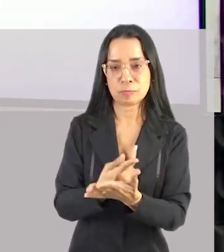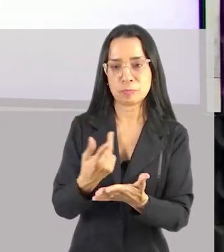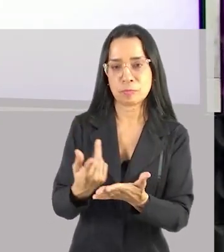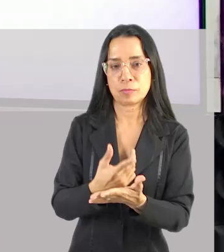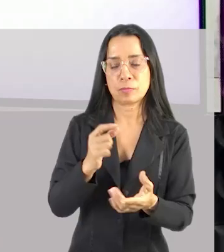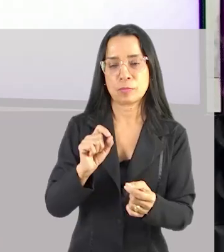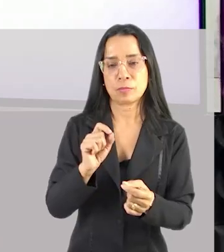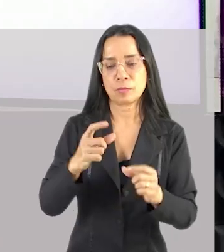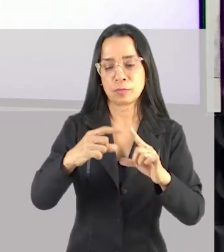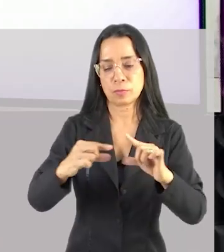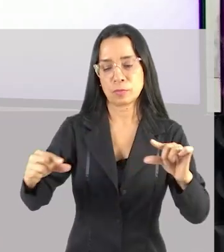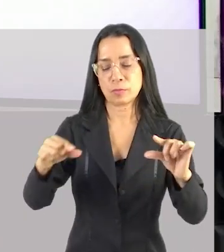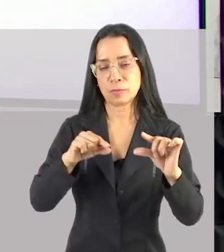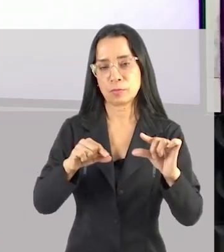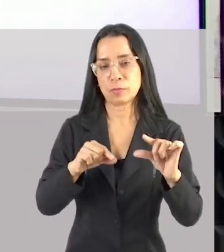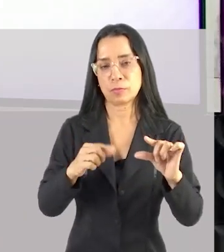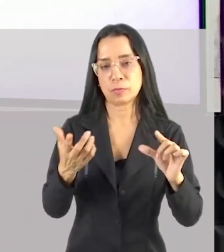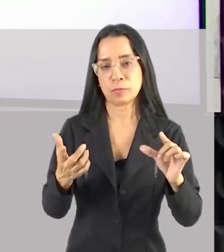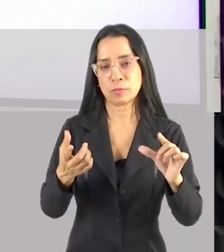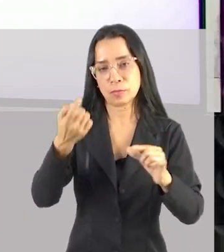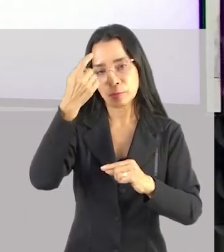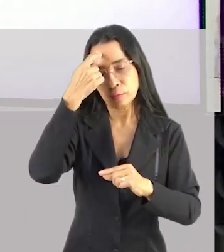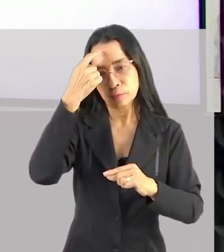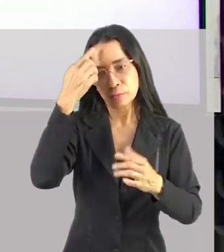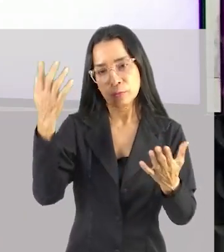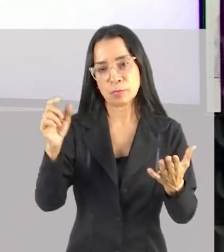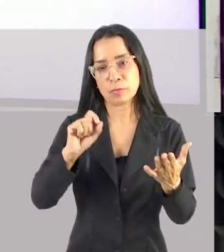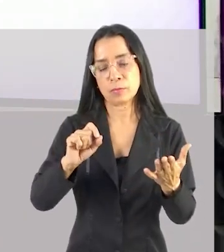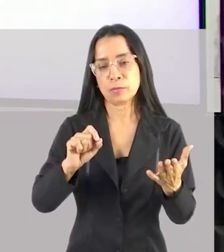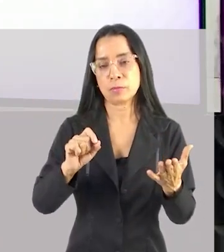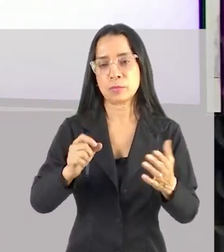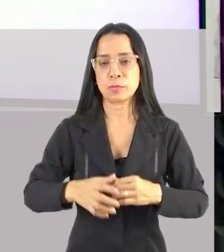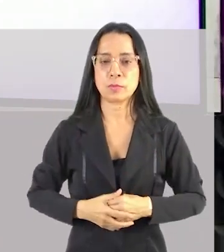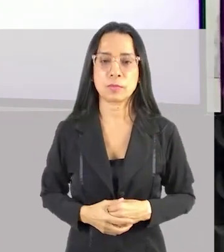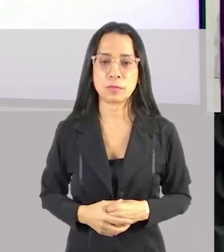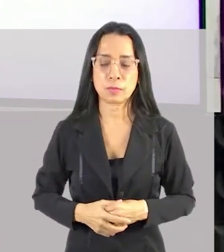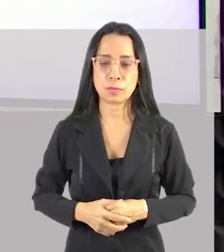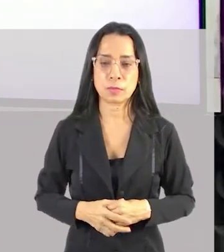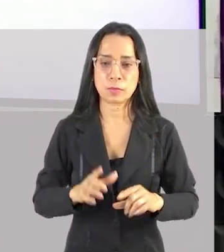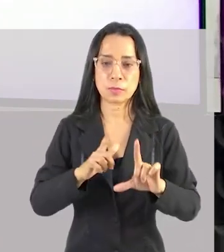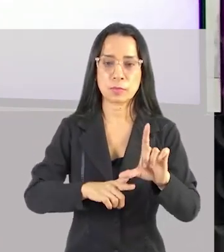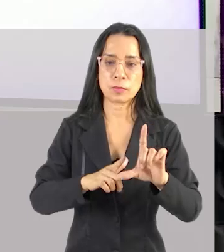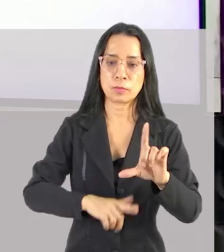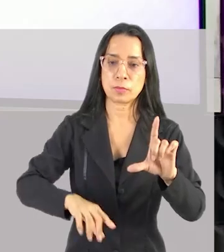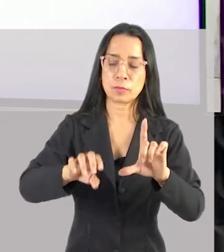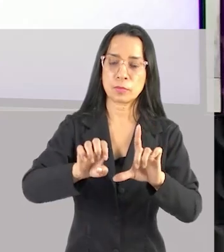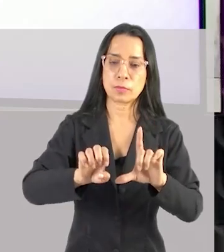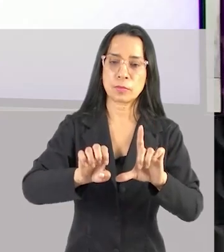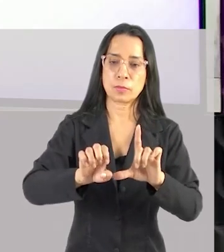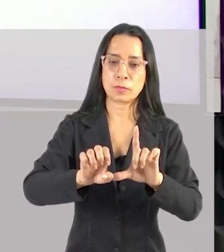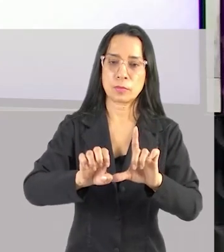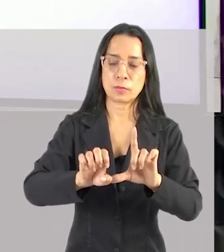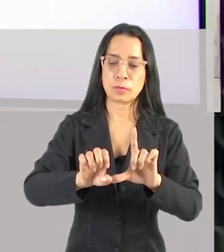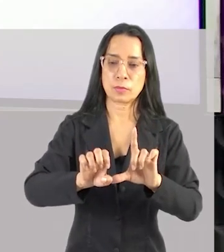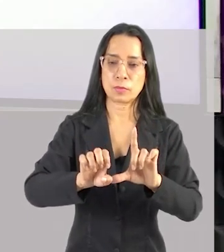aquela frase, não é disso que se trata o pensamento epicurista, beleza? Letra D,